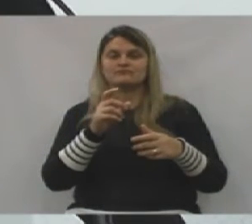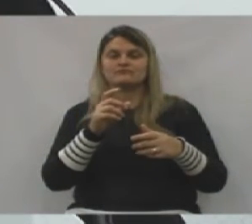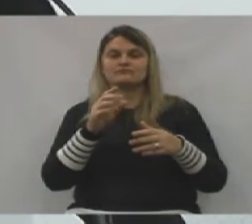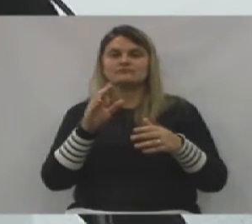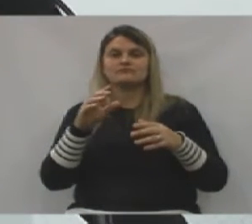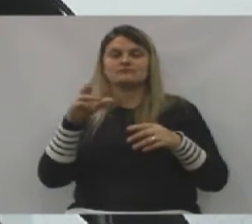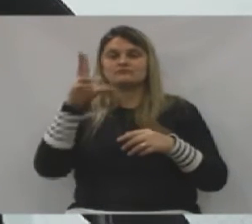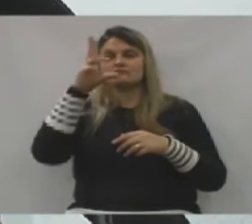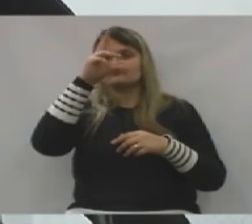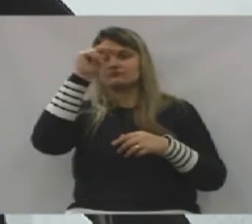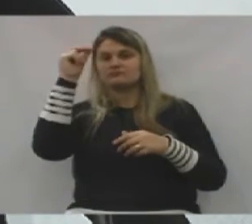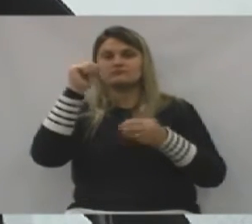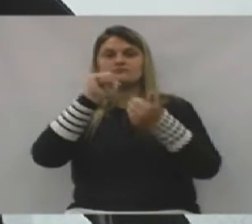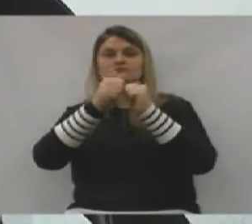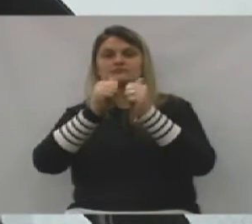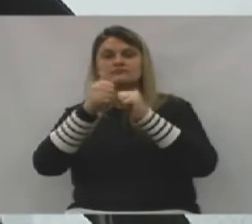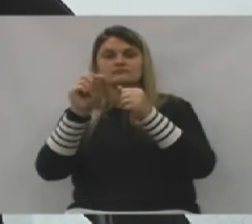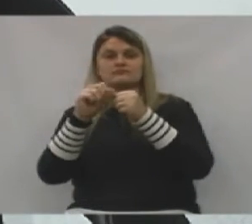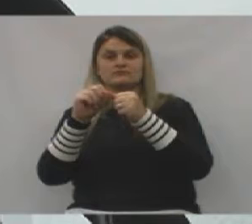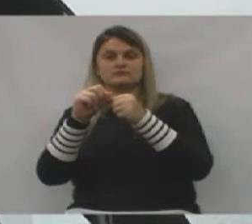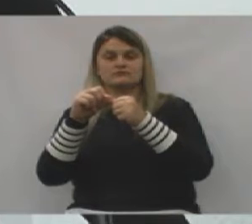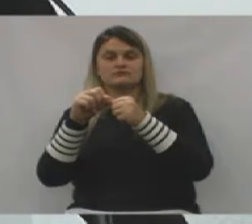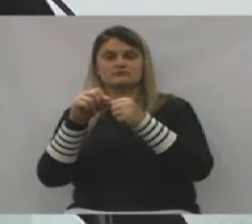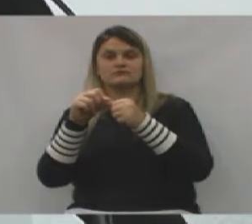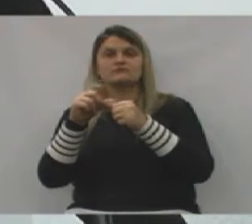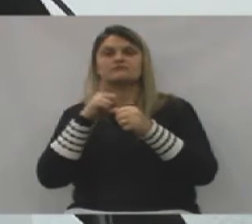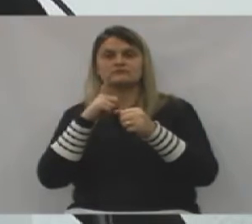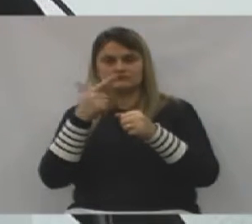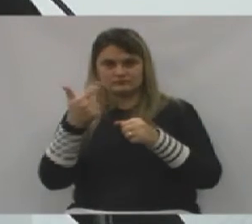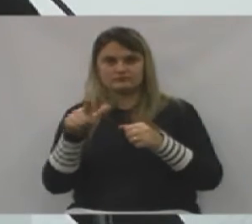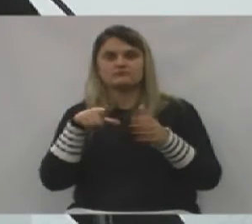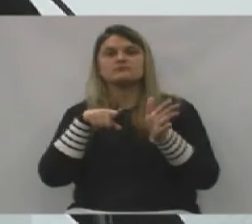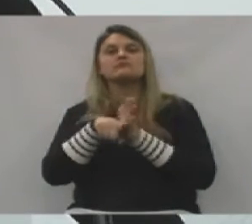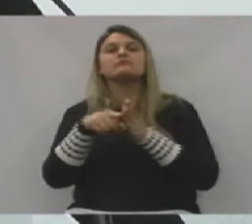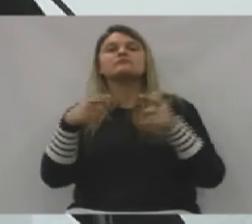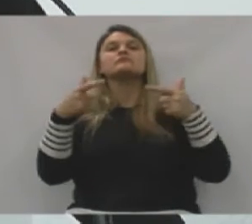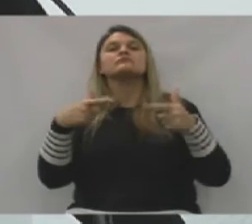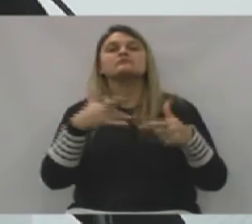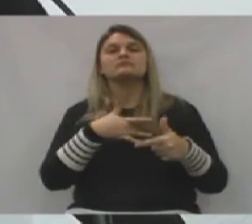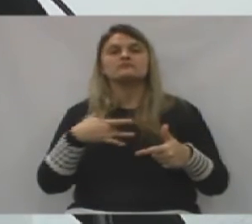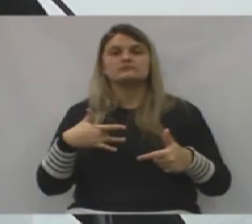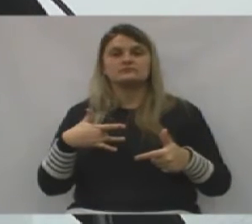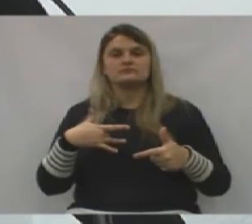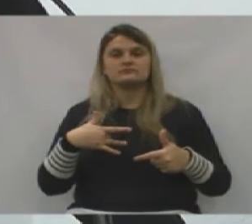um evento esportivo sendo realizado e vinha novamente. E a saúde?